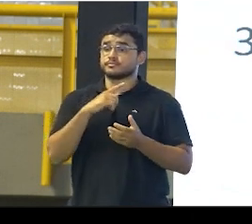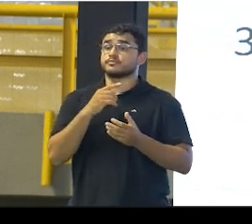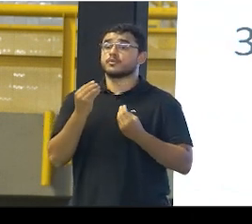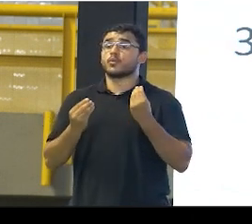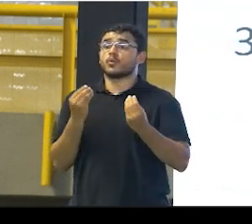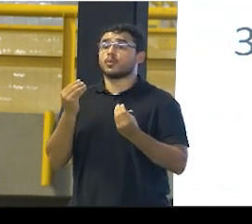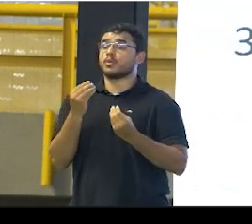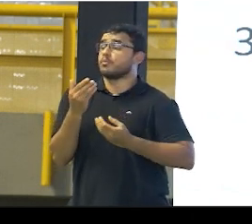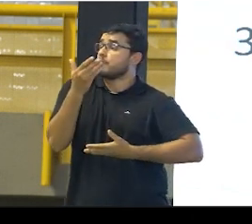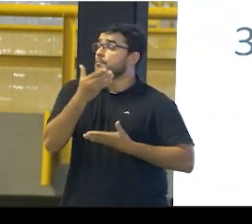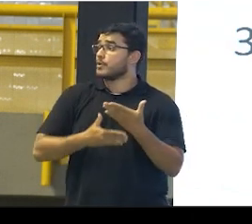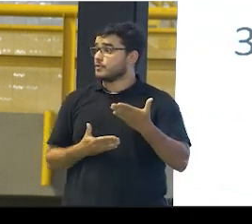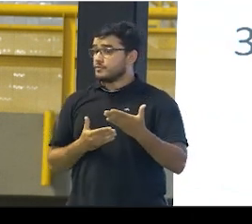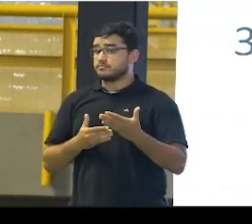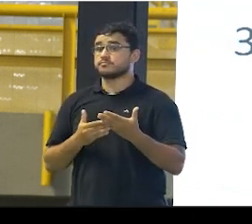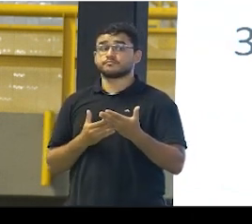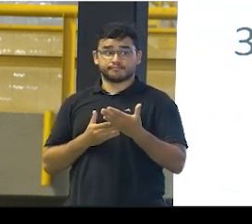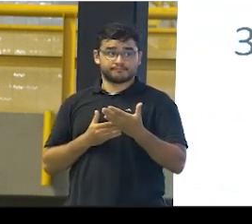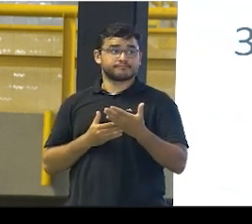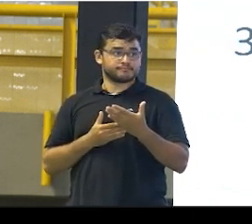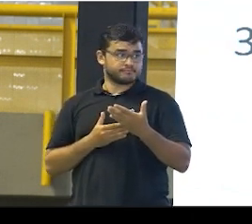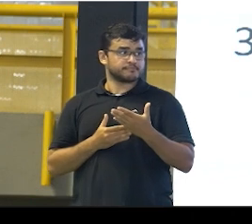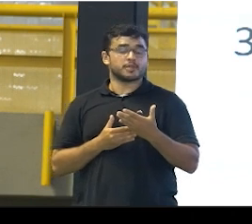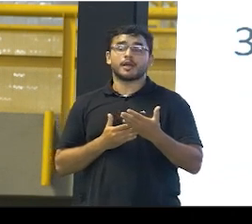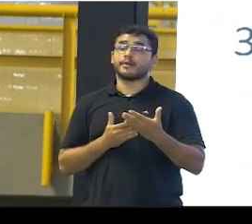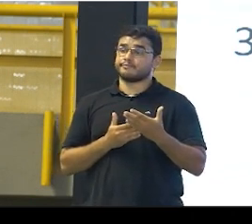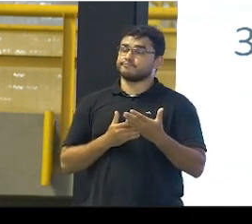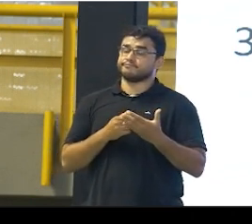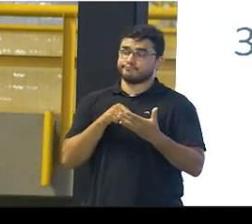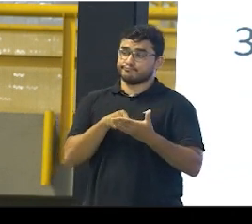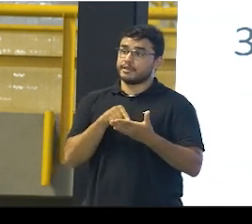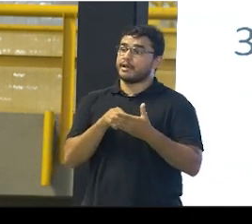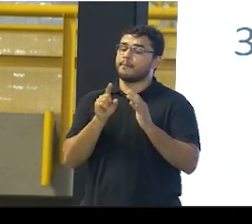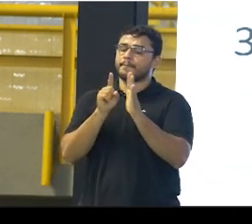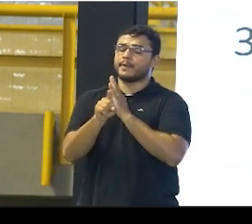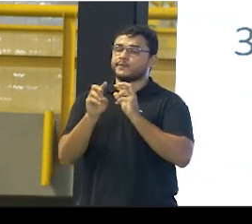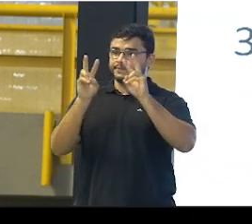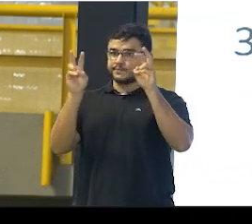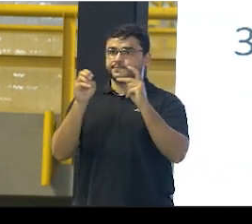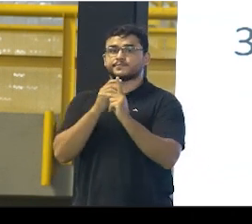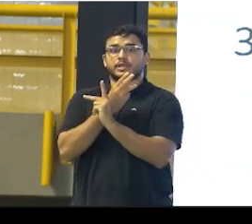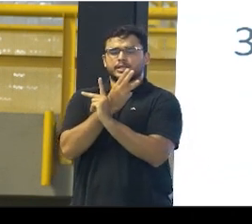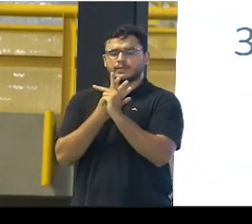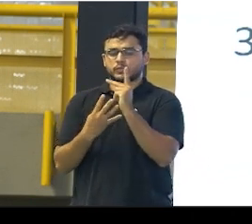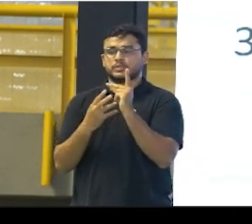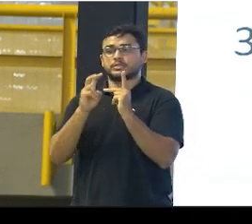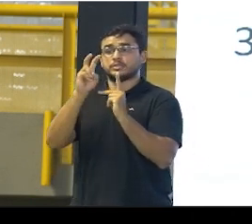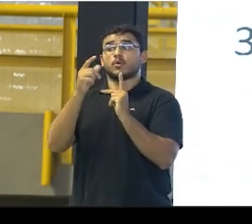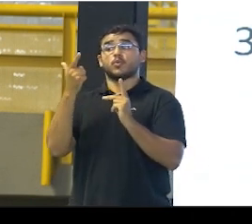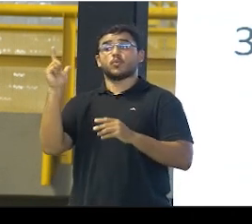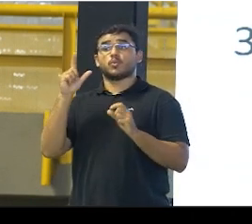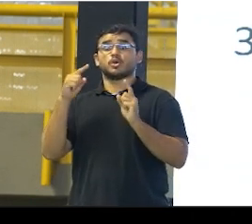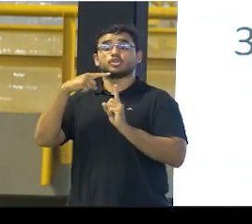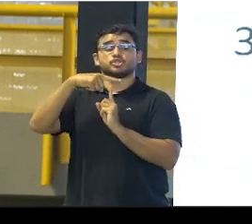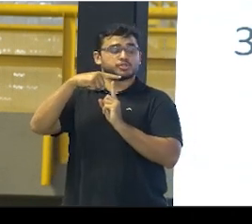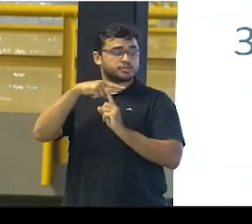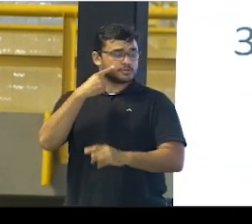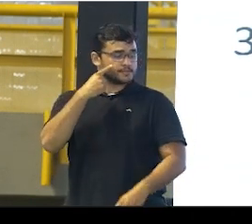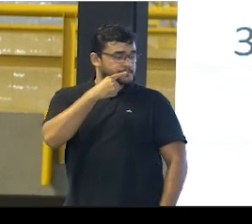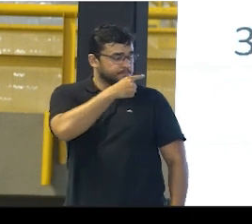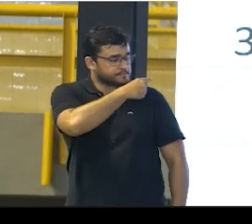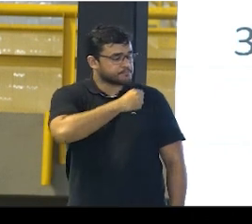eu posso ter uma infinidade de triângulos proporcionais a esse. E